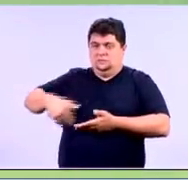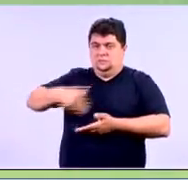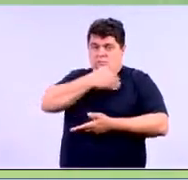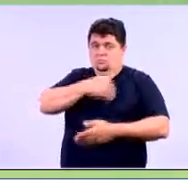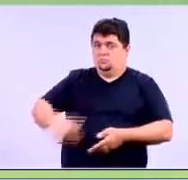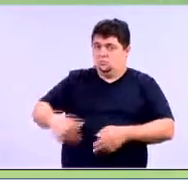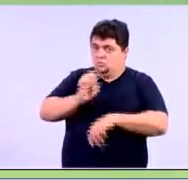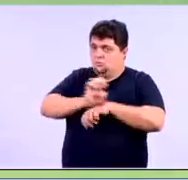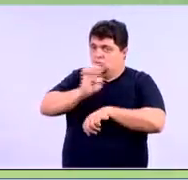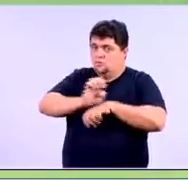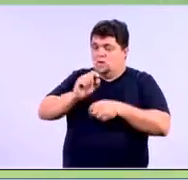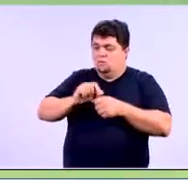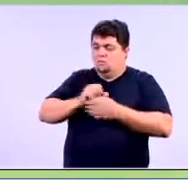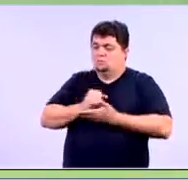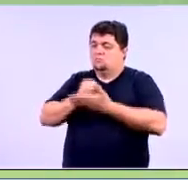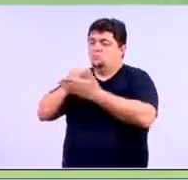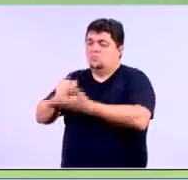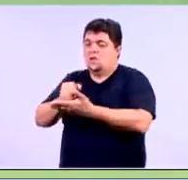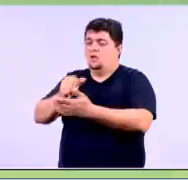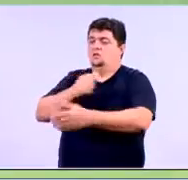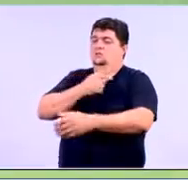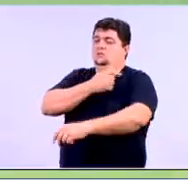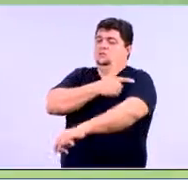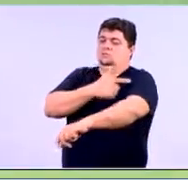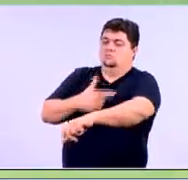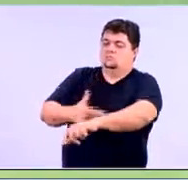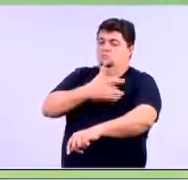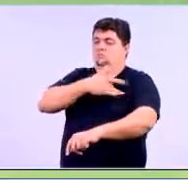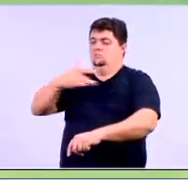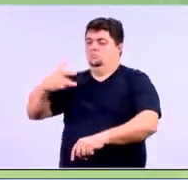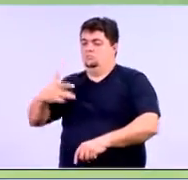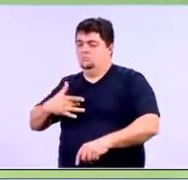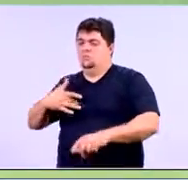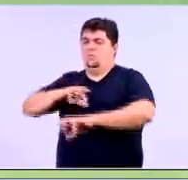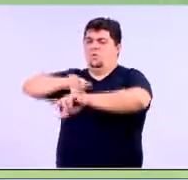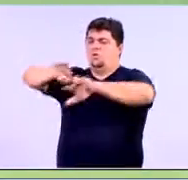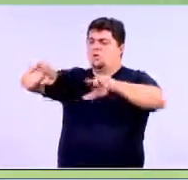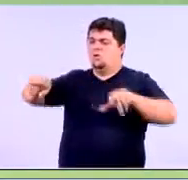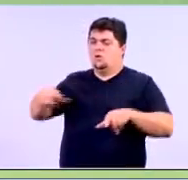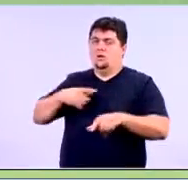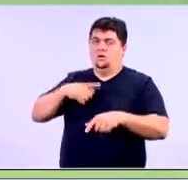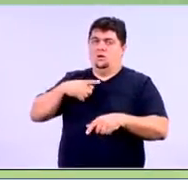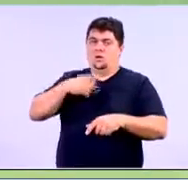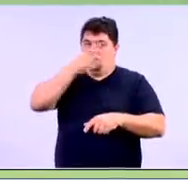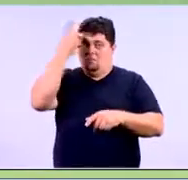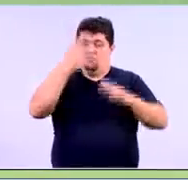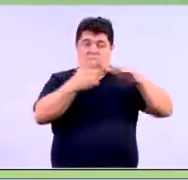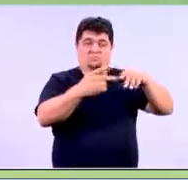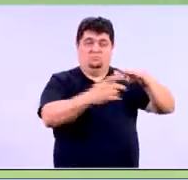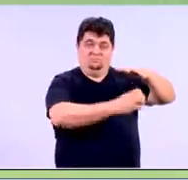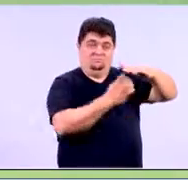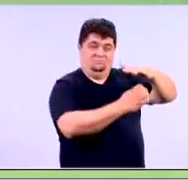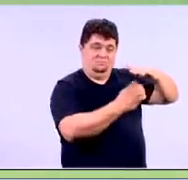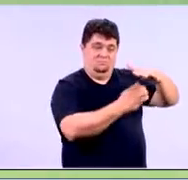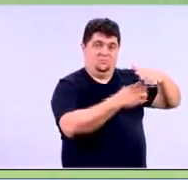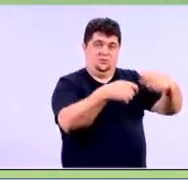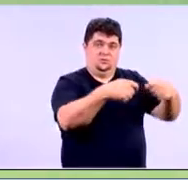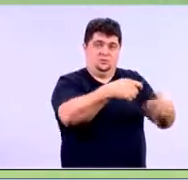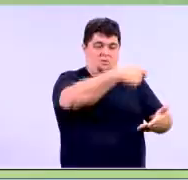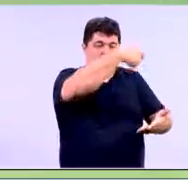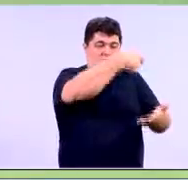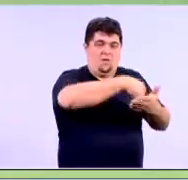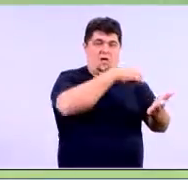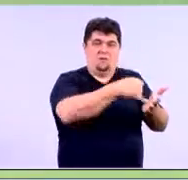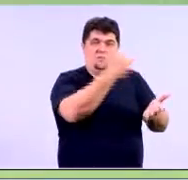básico, a segurança e infraestrutura. Precisa arrecadar, que seria os fundos, a alimentação da